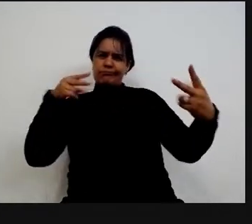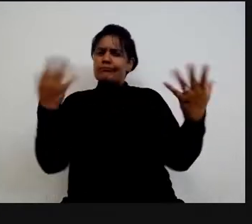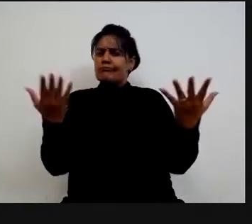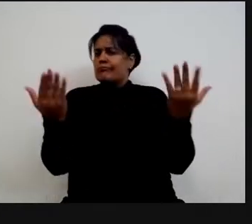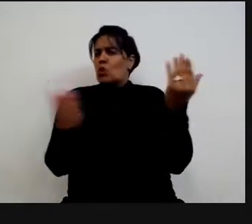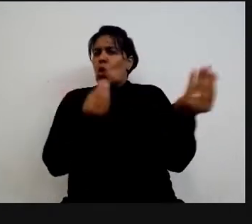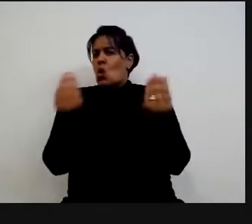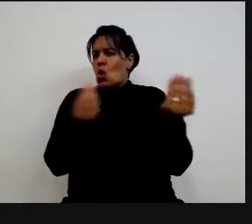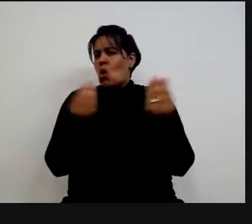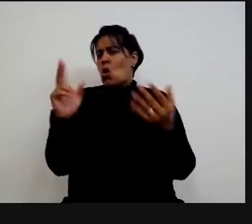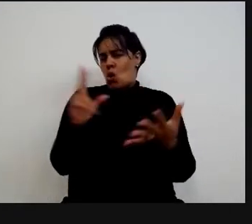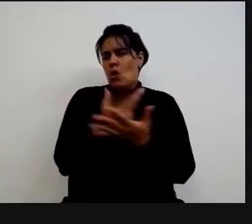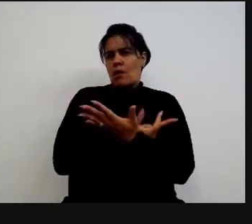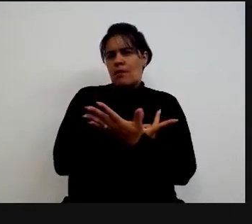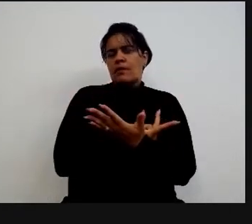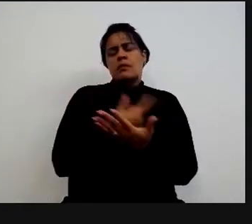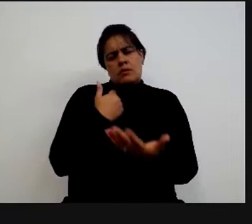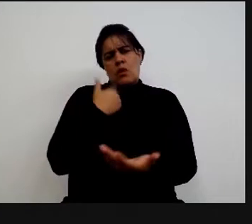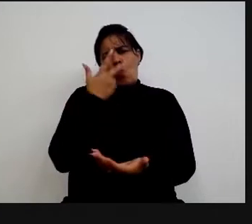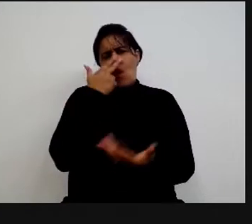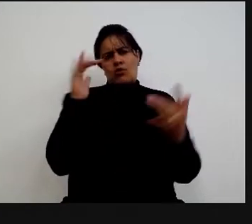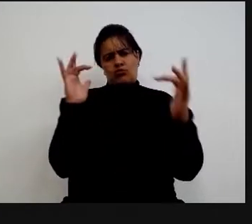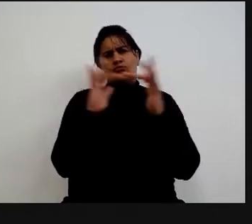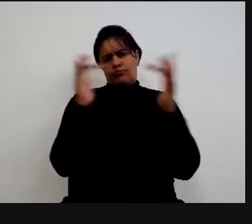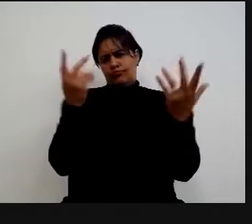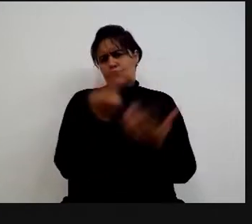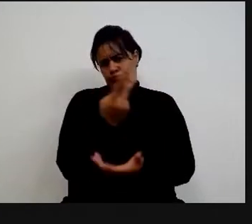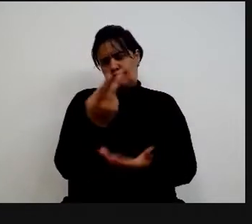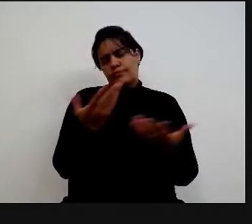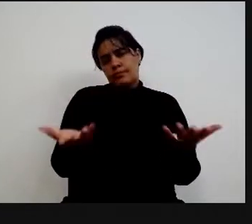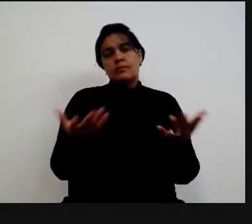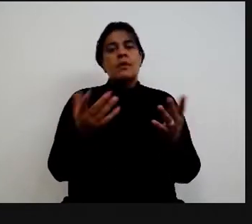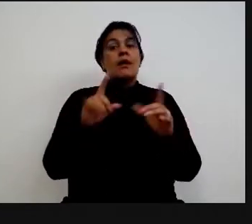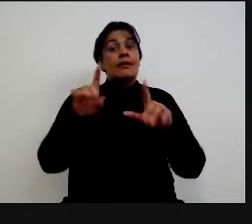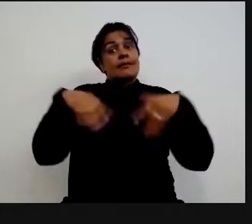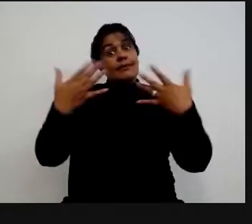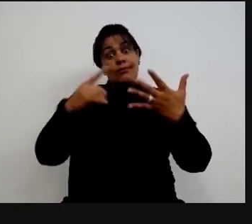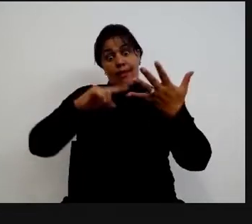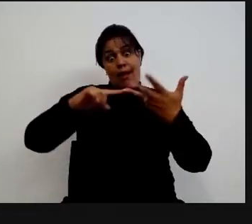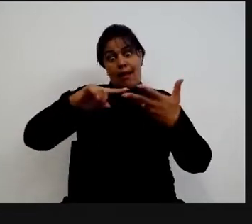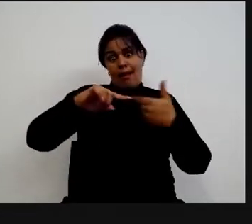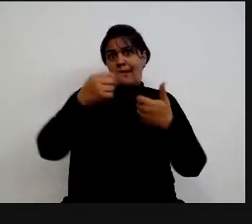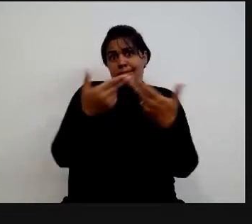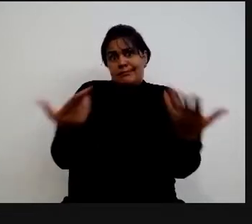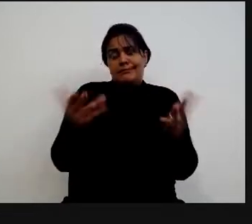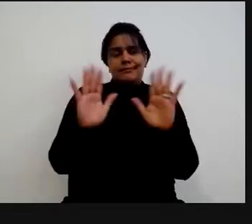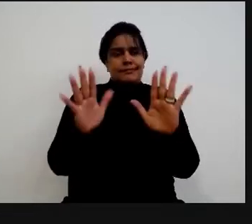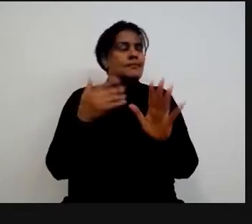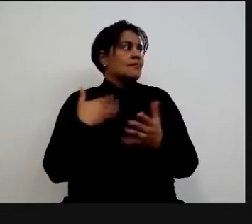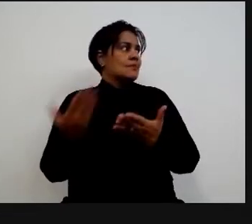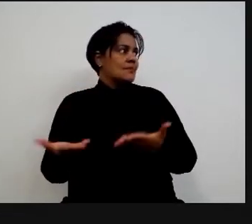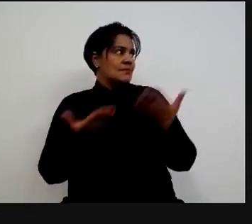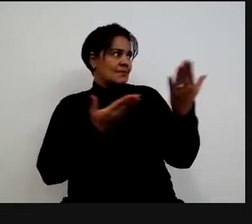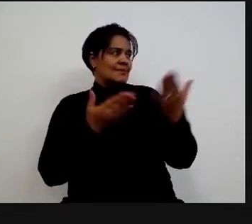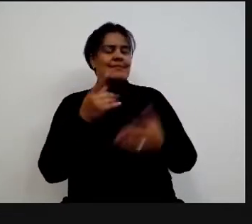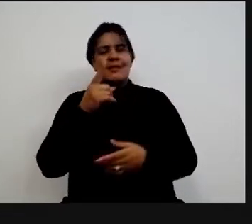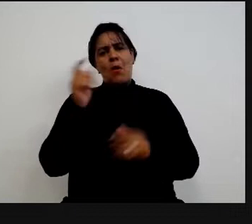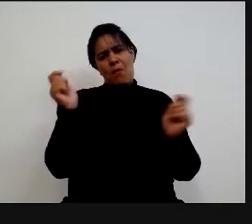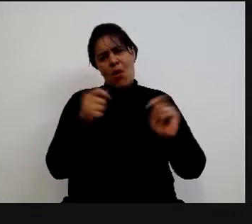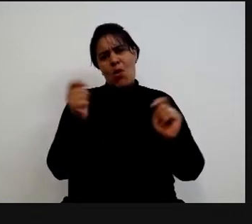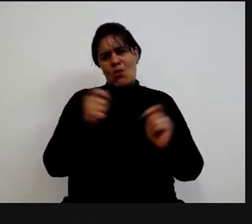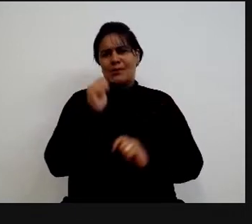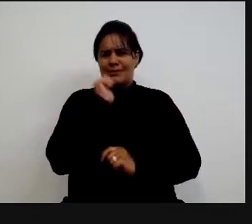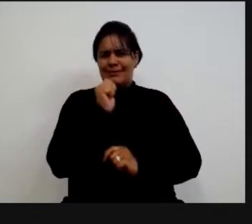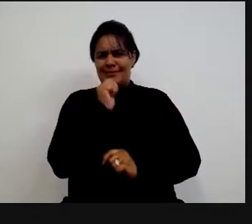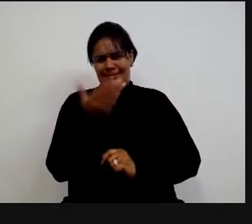à distância. Eu vejo muita relação nisso, mas, enfim, você trouxe tantas coisas, eu vou deixar a Ana à vontade para comentar